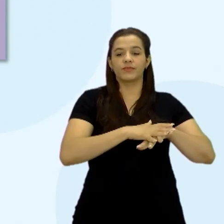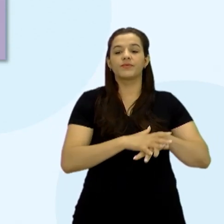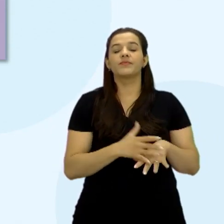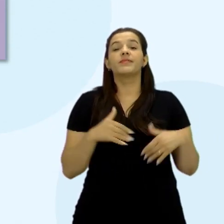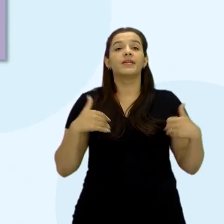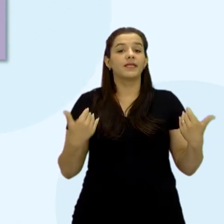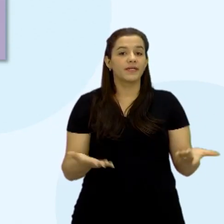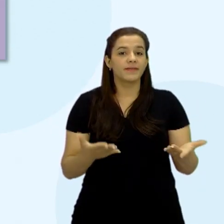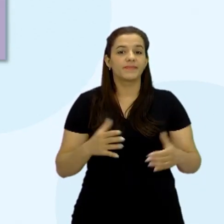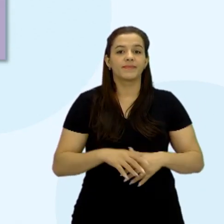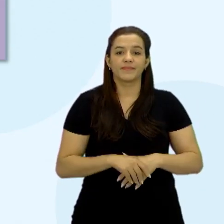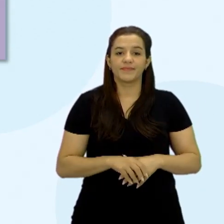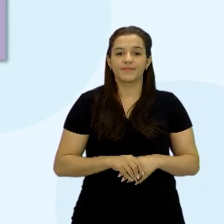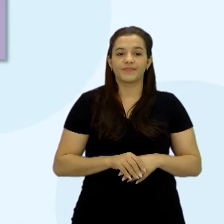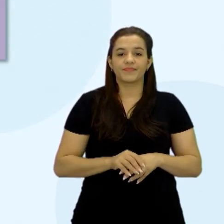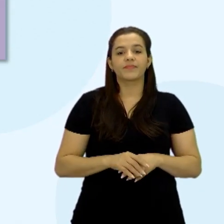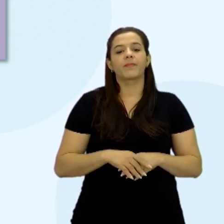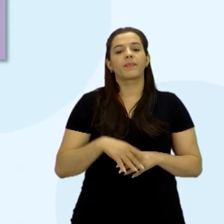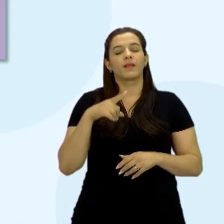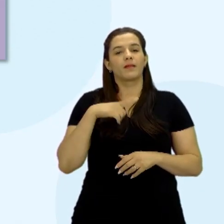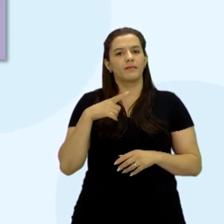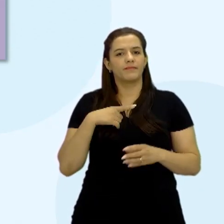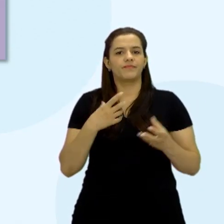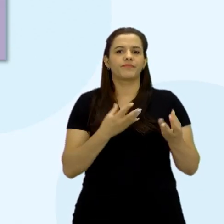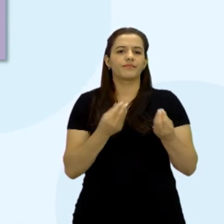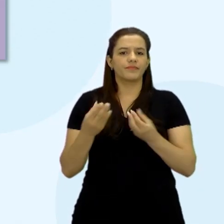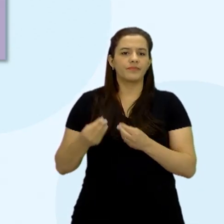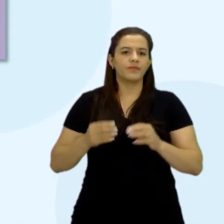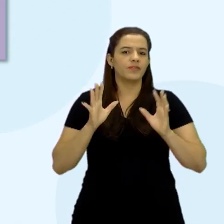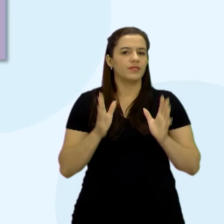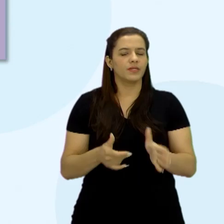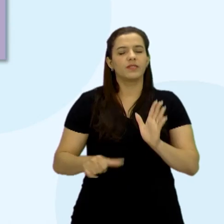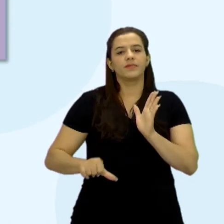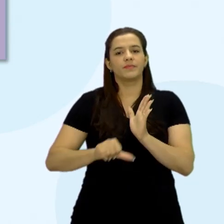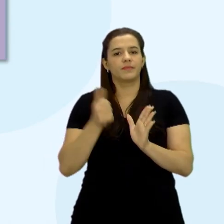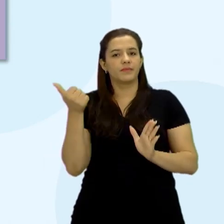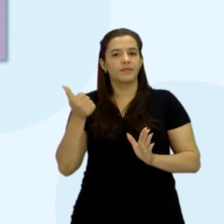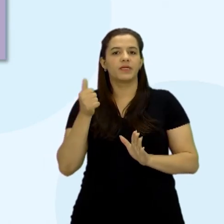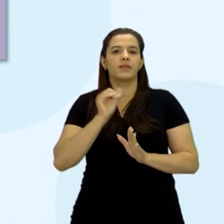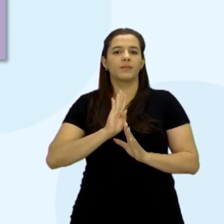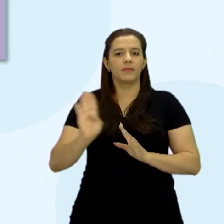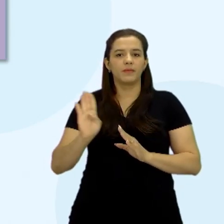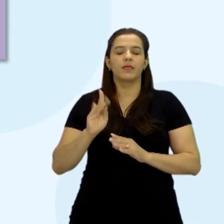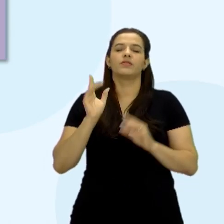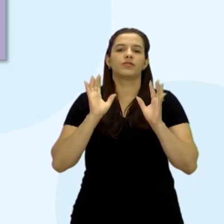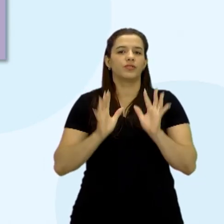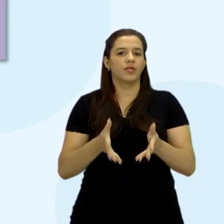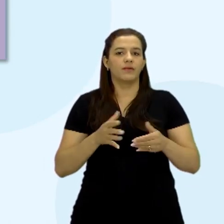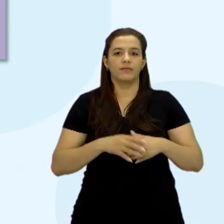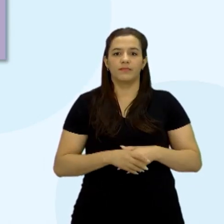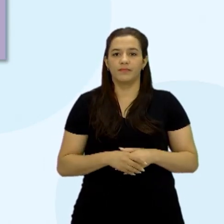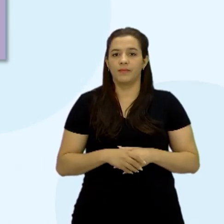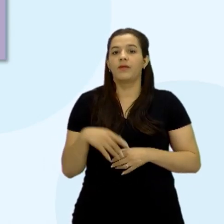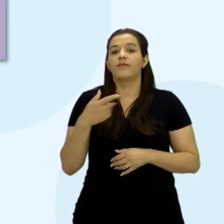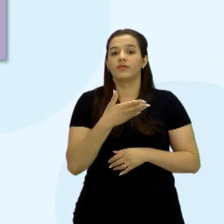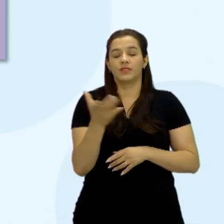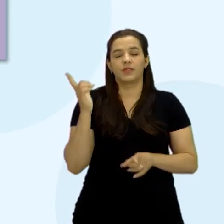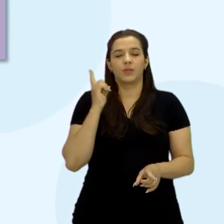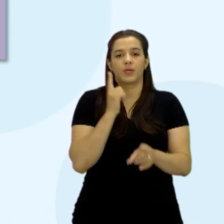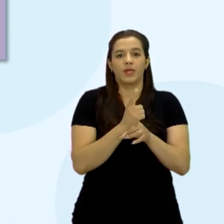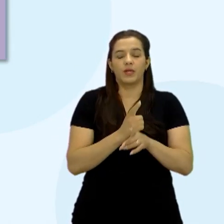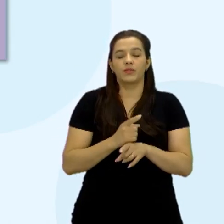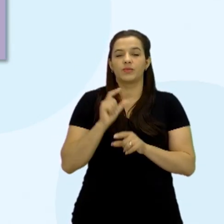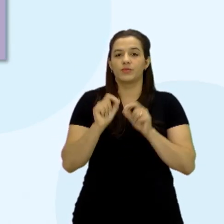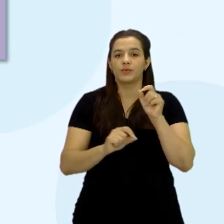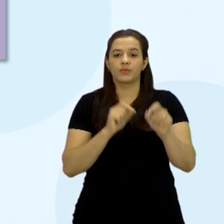sentença matemática. Né? E a gente fez bastante isso aí no primeiro bimestre, viu, Vivi? Ótimo. Fez bastante. A gente localizou algumas palavrinhas